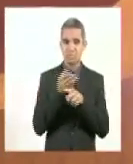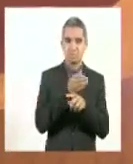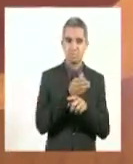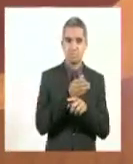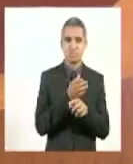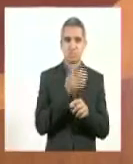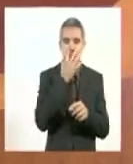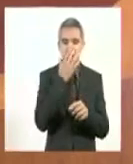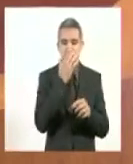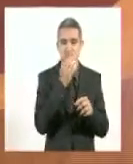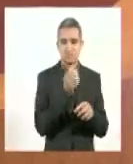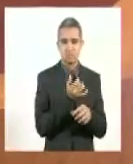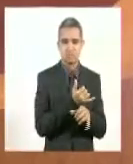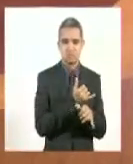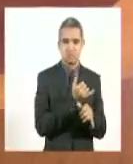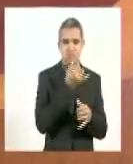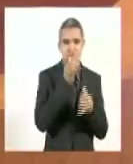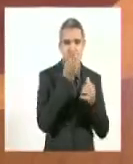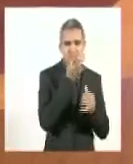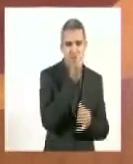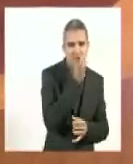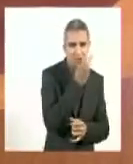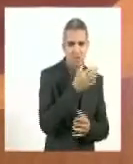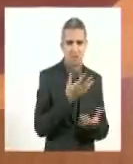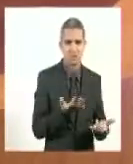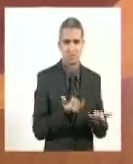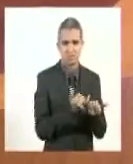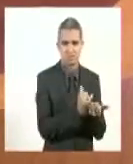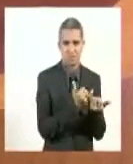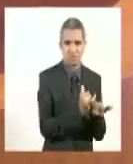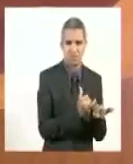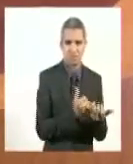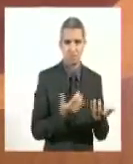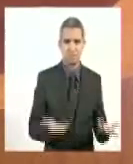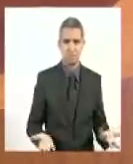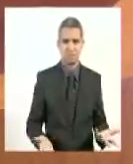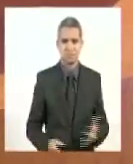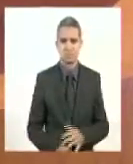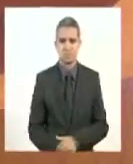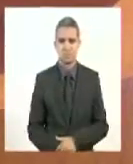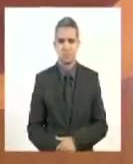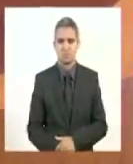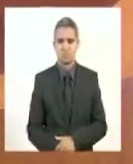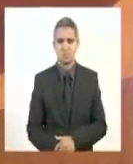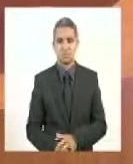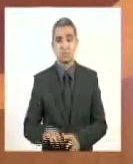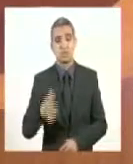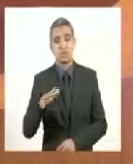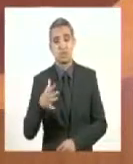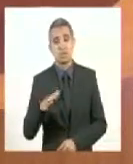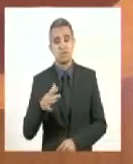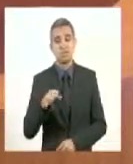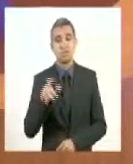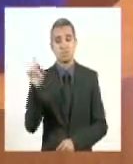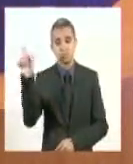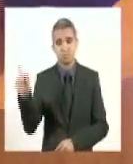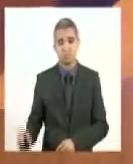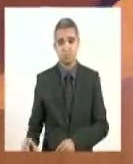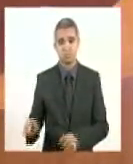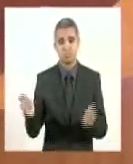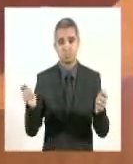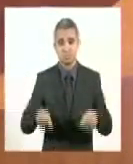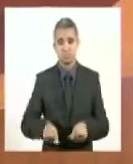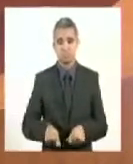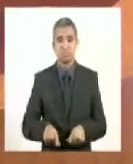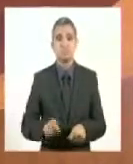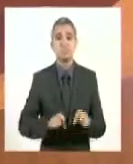jeito. Talvez seja, deputada Edilásio, uma das pessoas que mais se possam confiar aqui, porque o